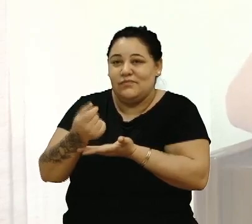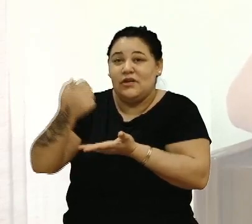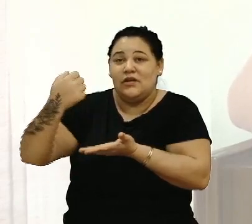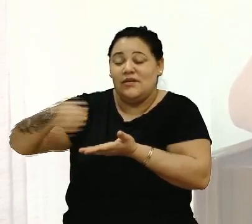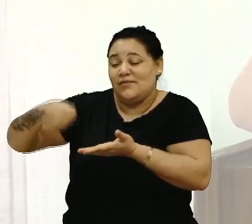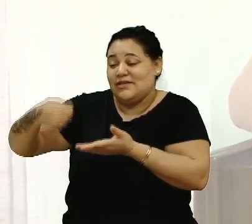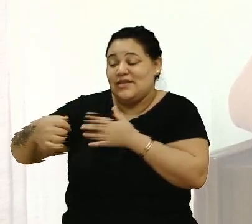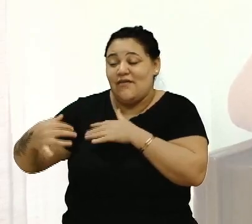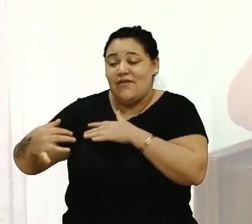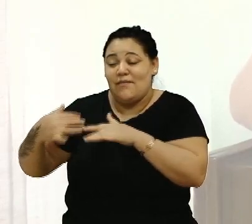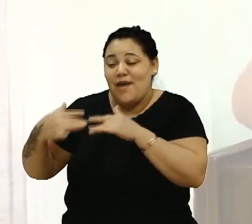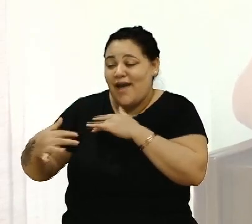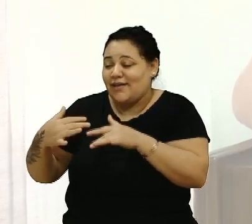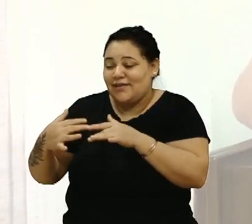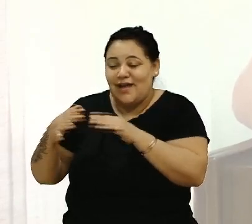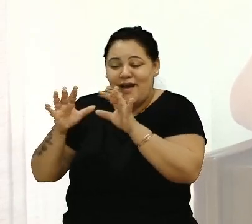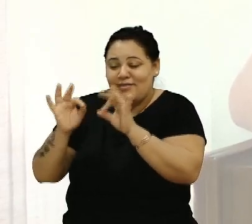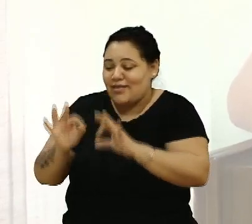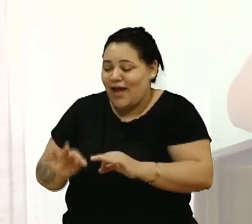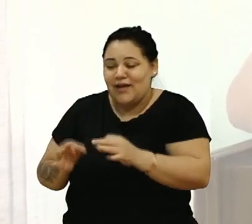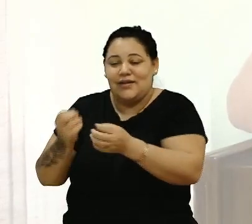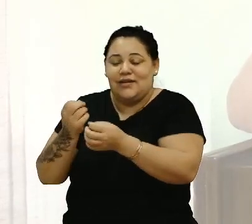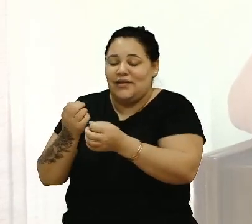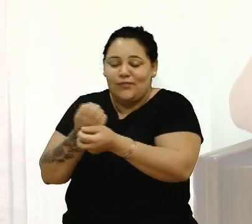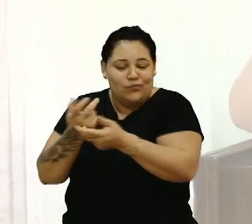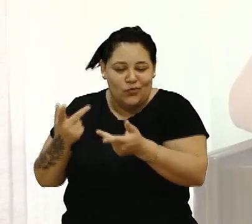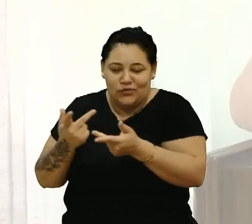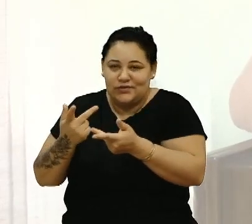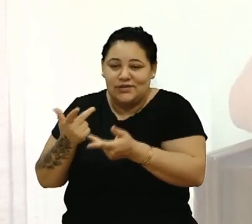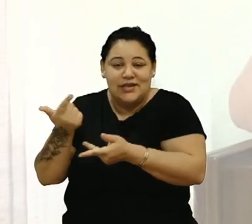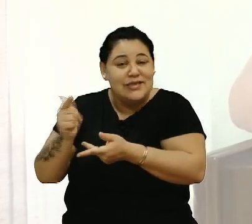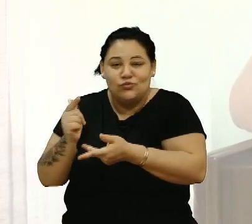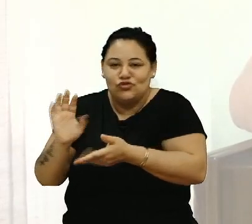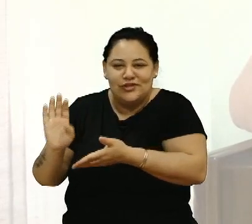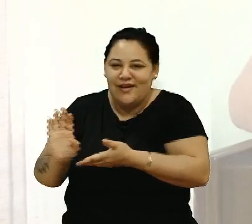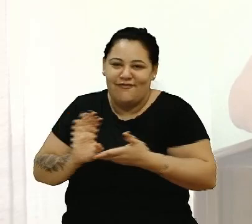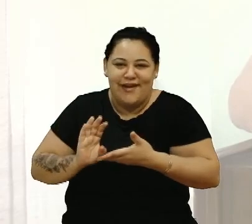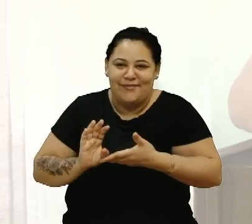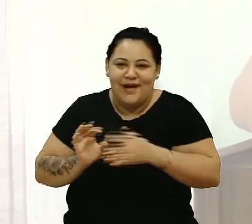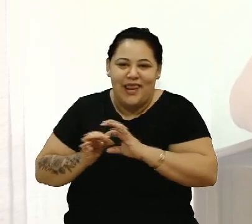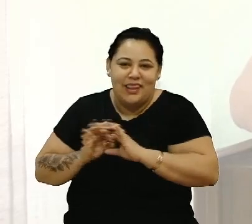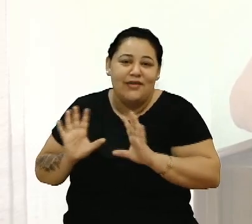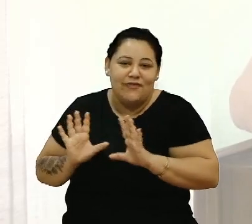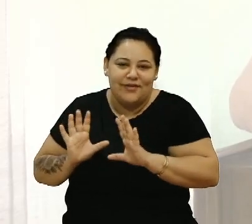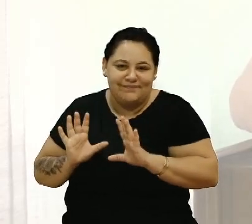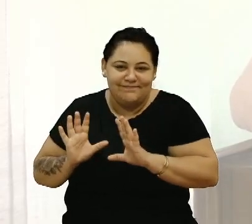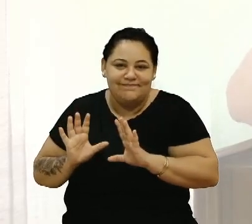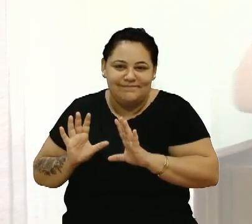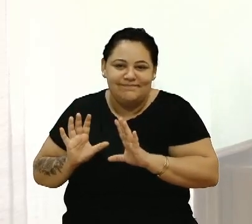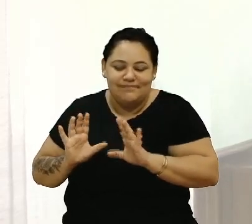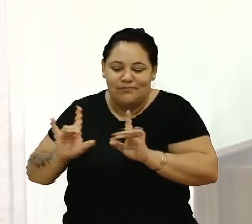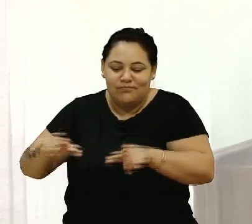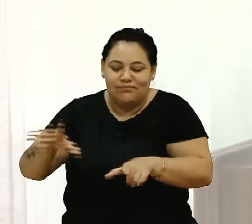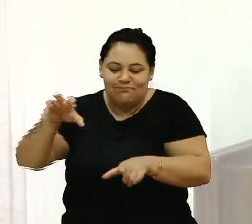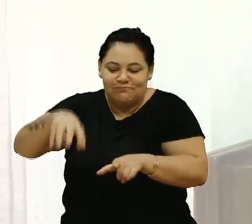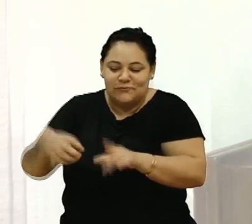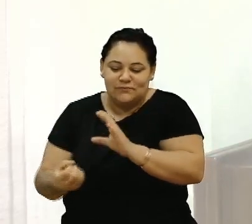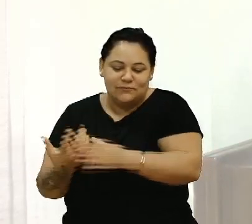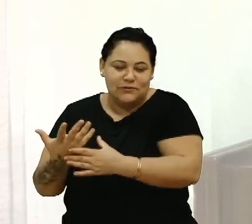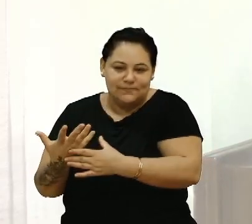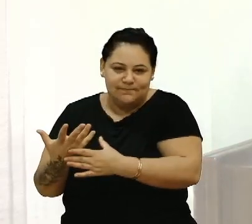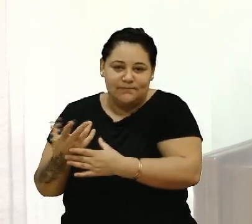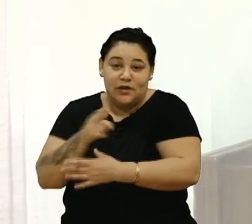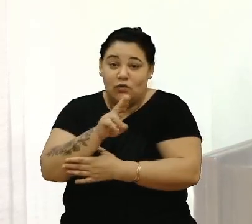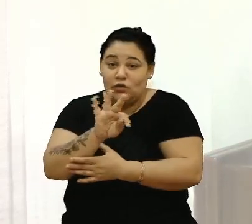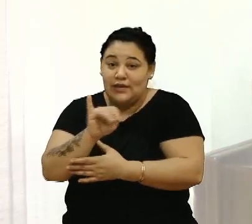essa unidade neonatal e não existia verba disponível para equipar a unidade neonatal. Isso, a UTI e a